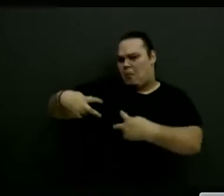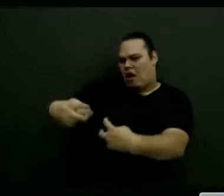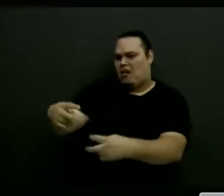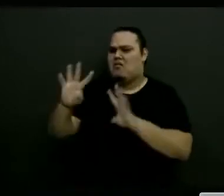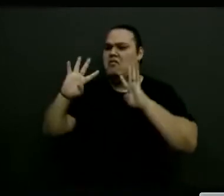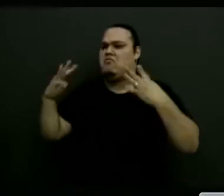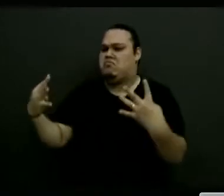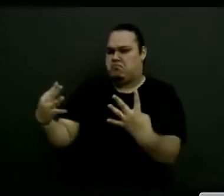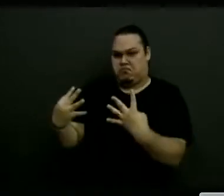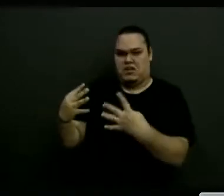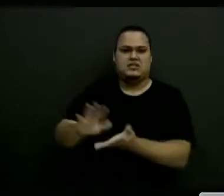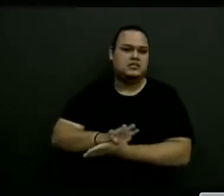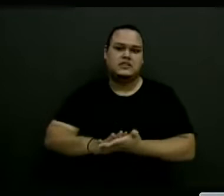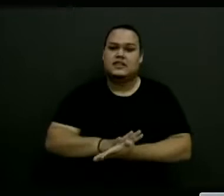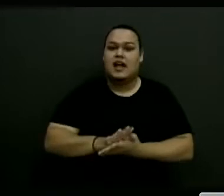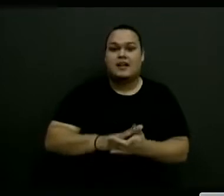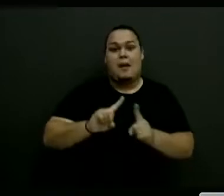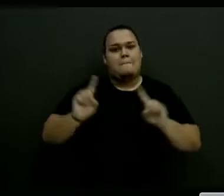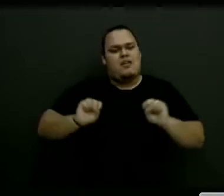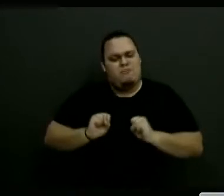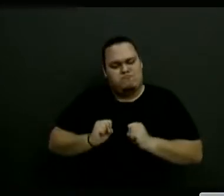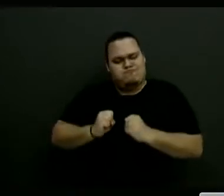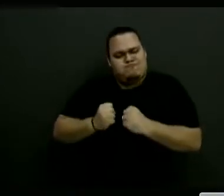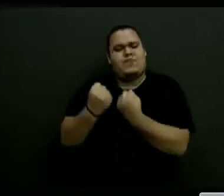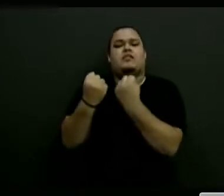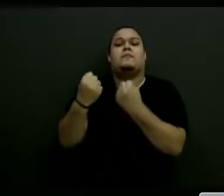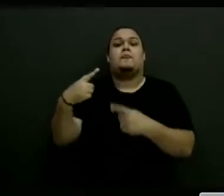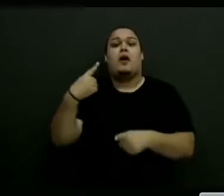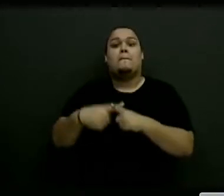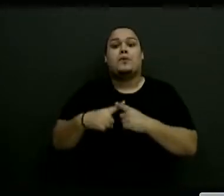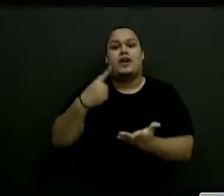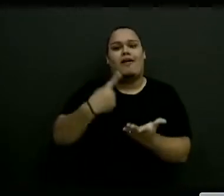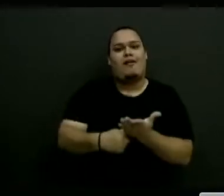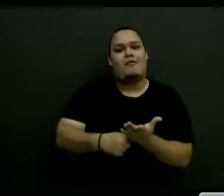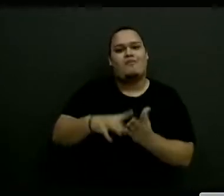para lugares desertos, para estar só, em íntima comunhão com o Pai,